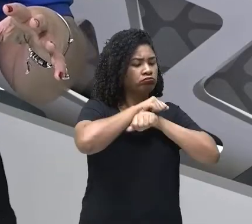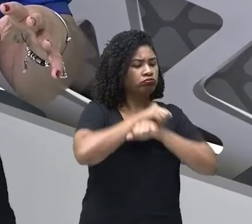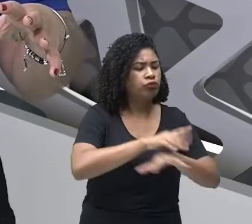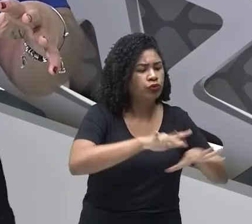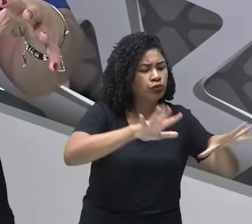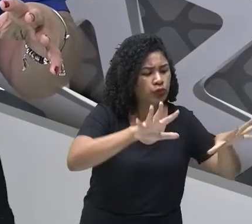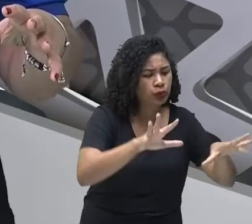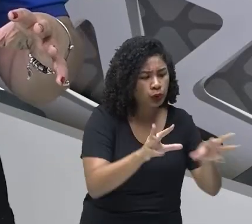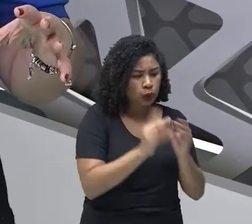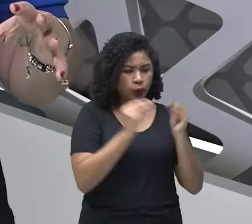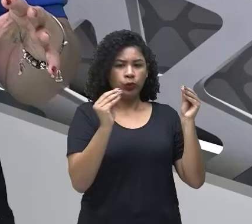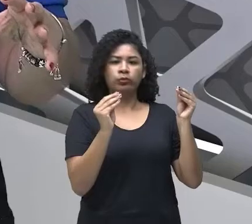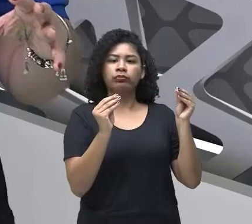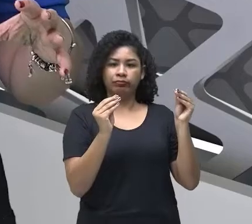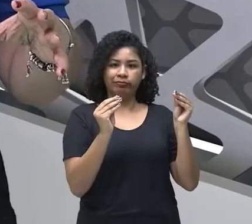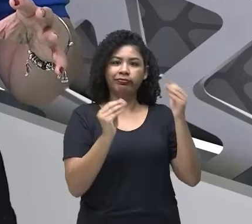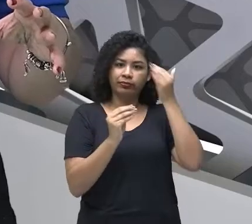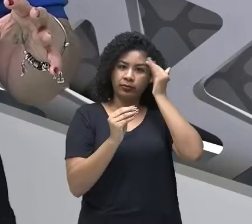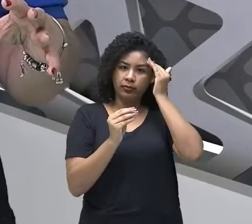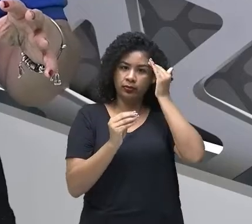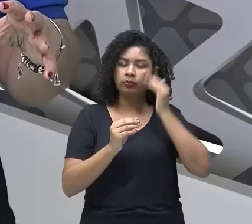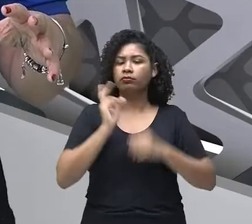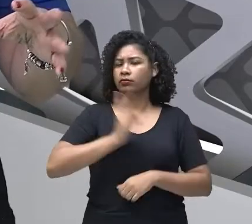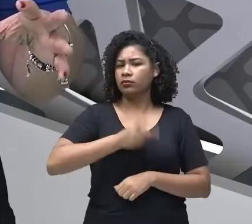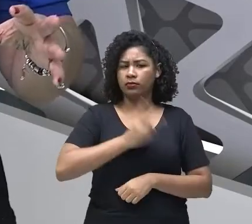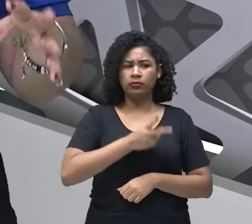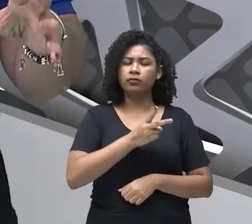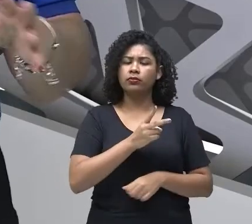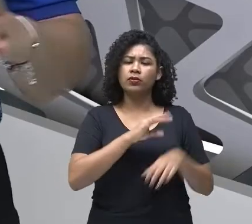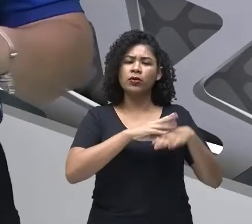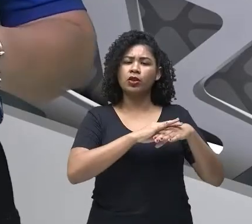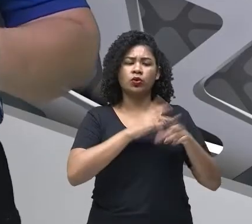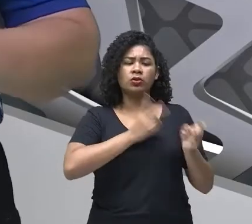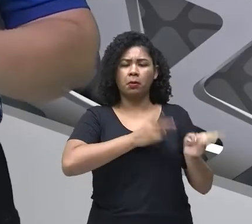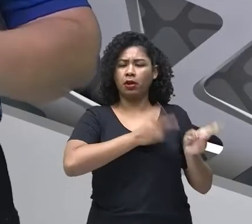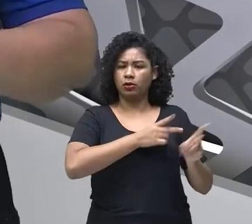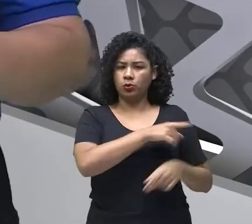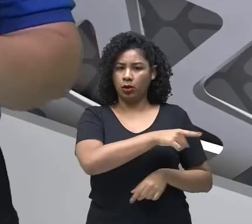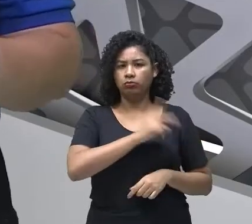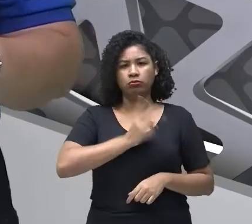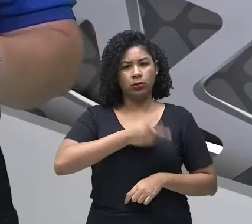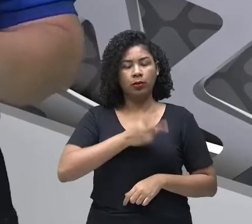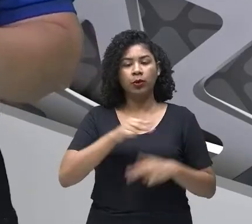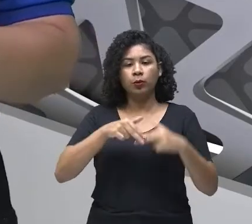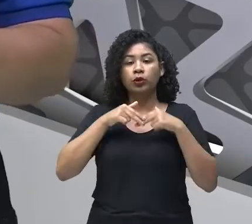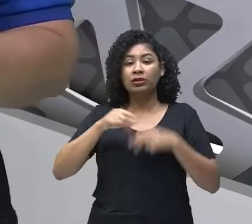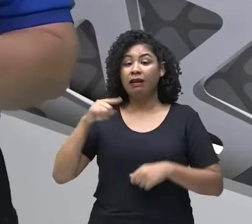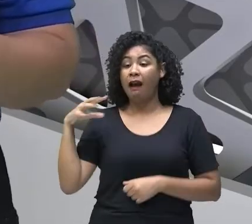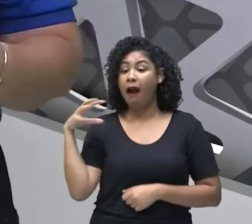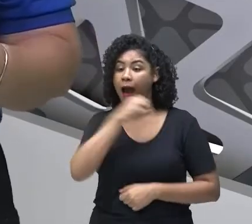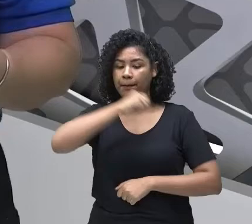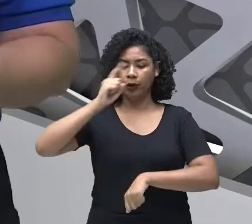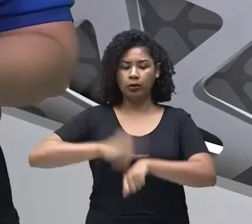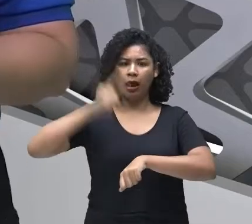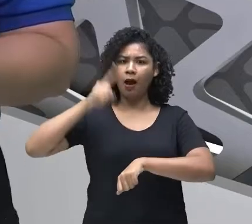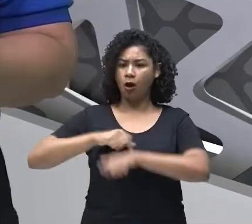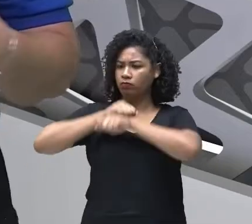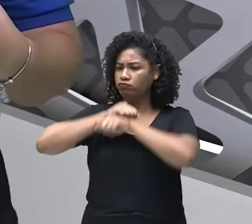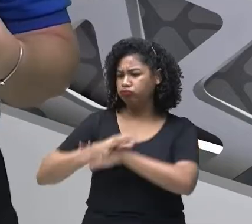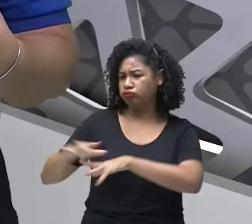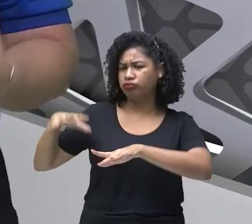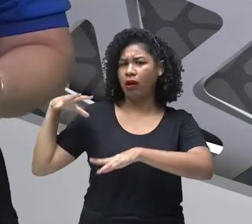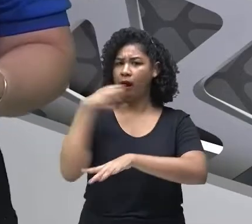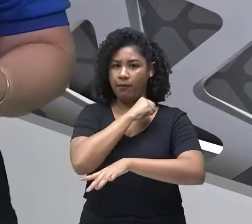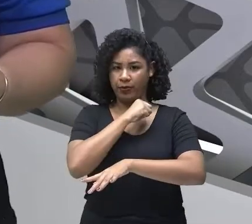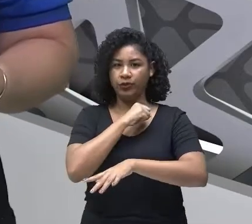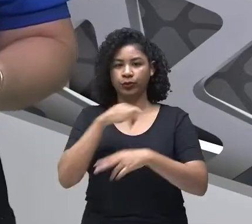naquela região, um surto ainda daquela doença. Então, esse aumento rápido de casos de uma doença é